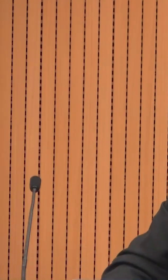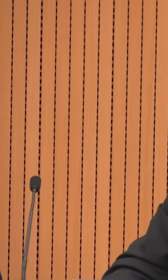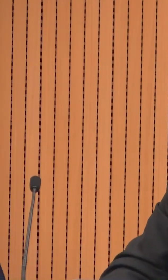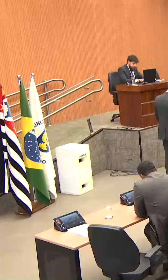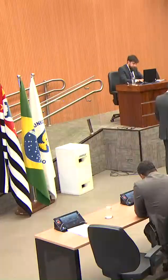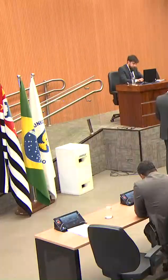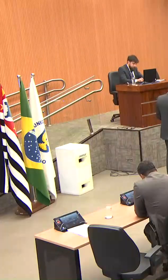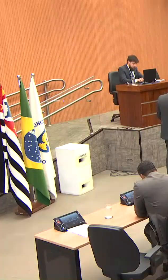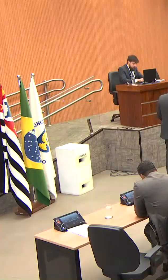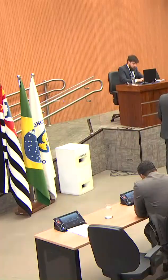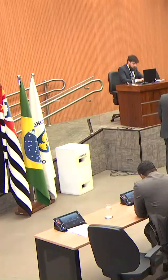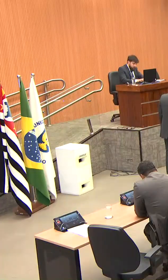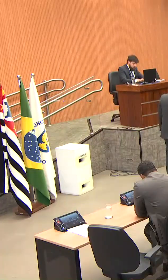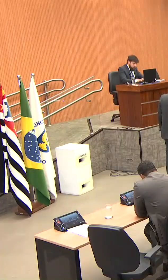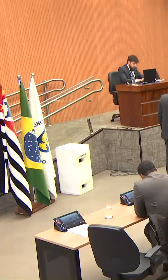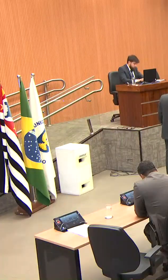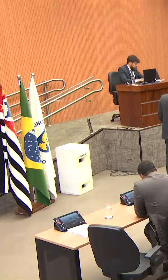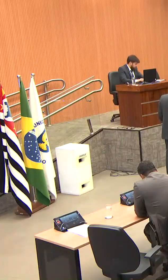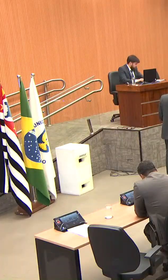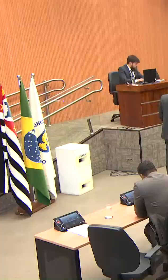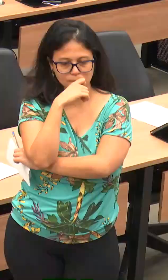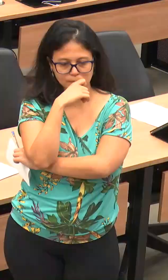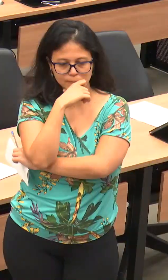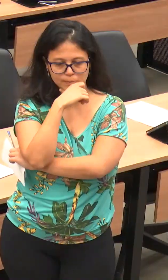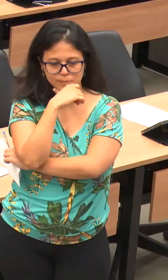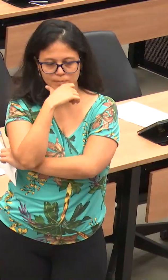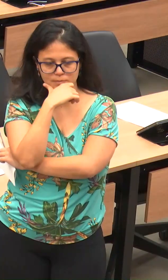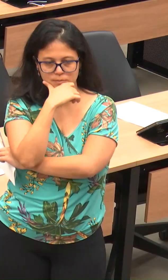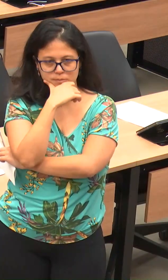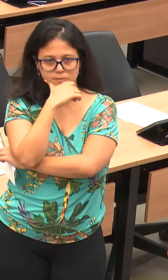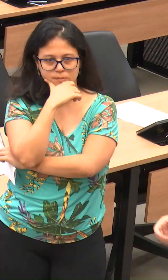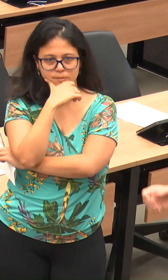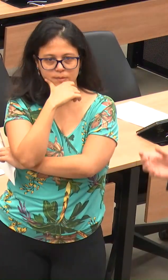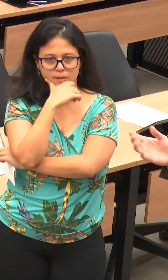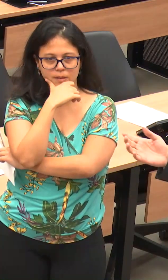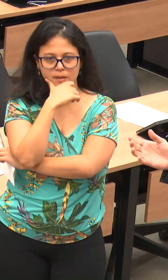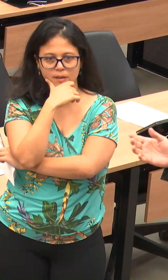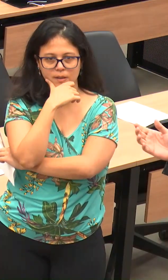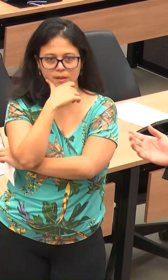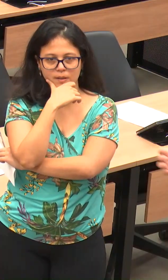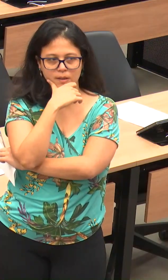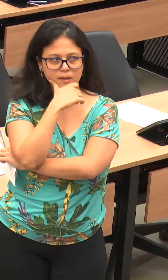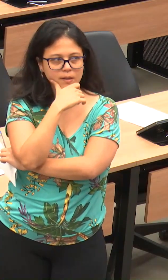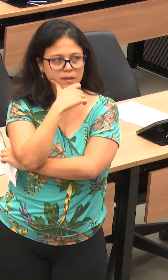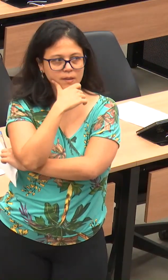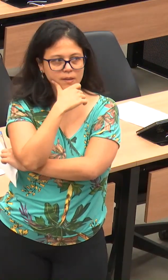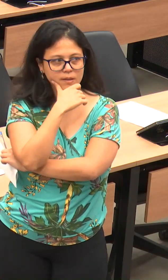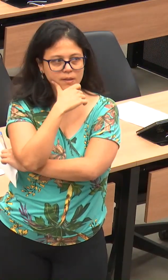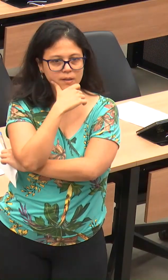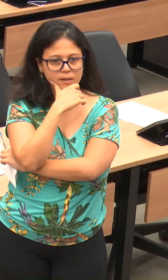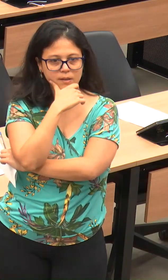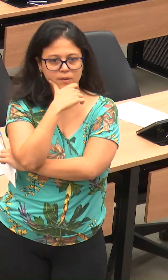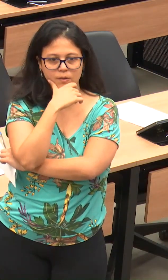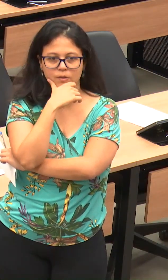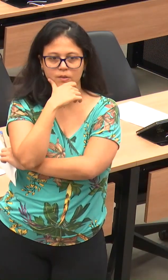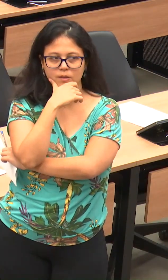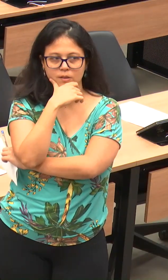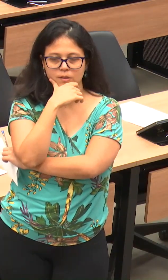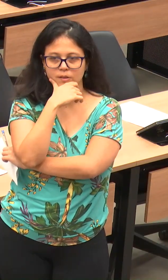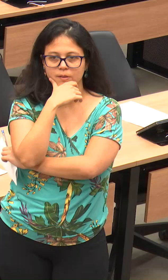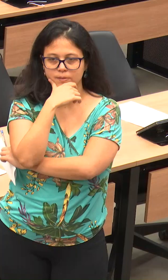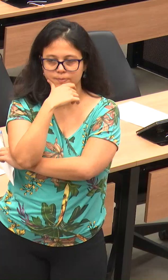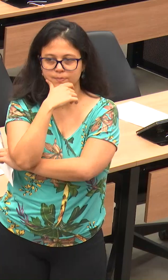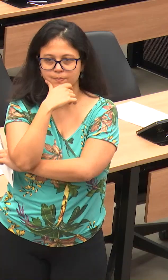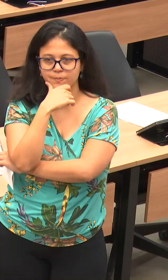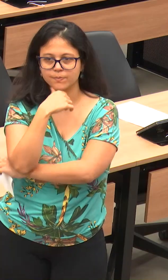vereador Gustavo Peta. Presidente, eu gostaria de pedir 1 minuto de silêncio. Acompanhado aqui também da vereadora Mariana Conte, do